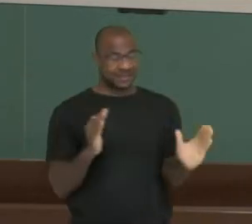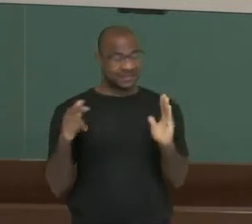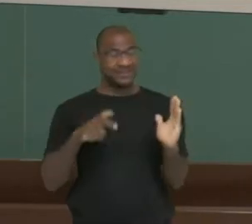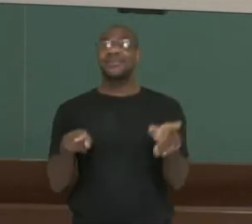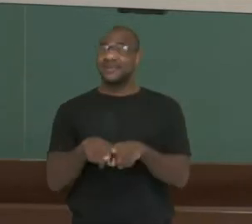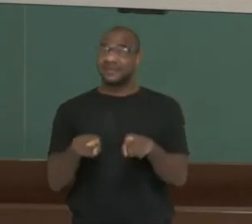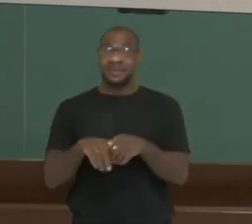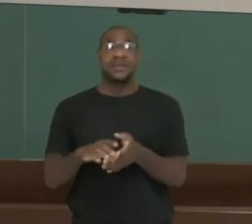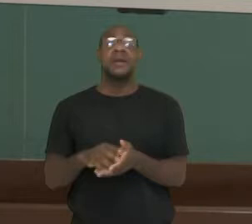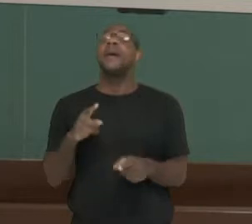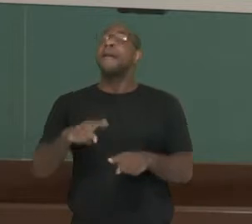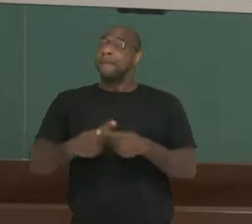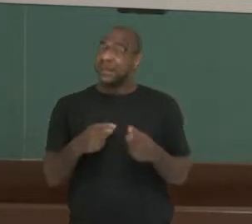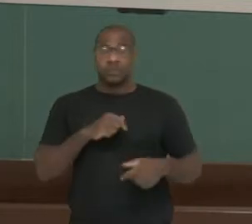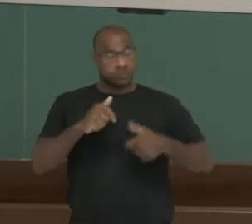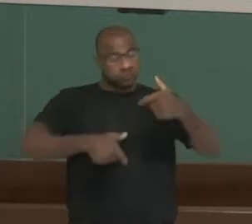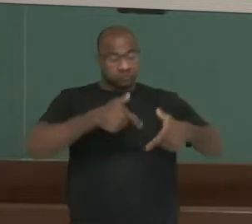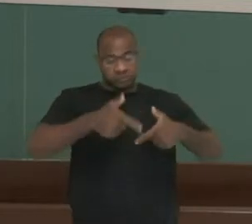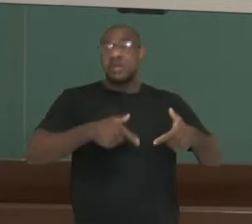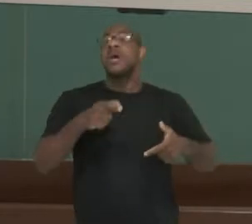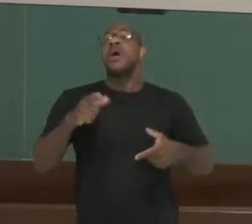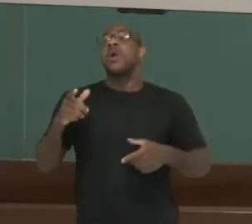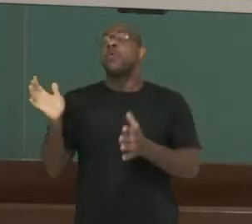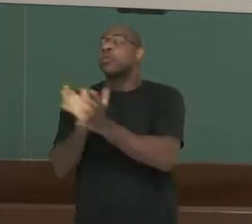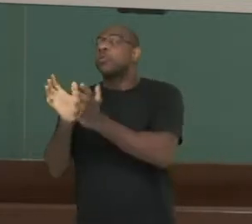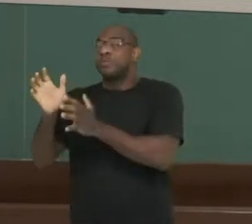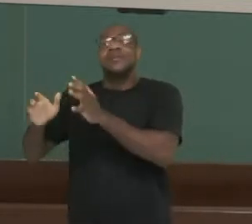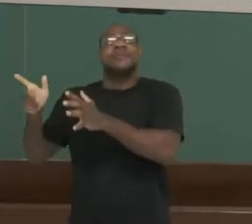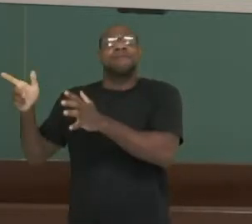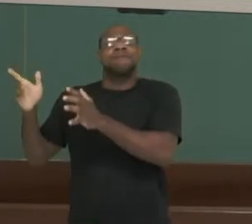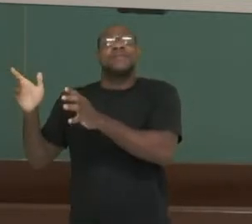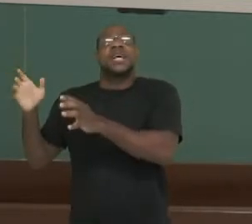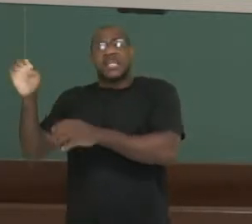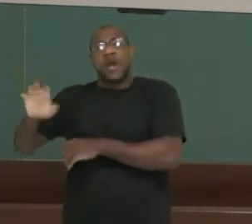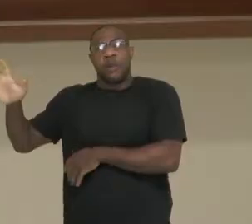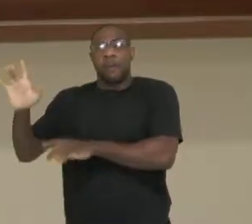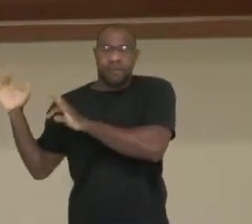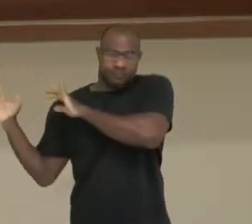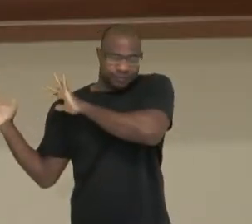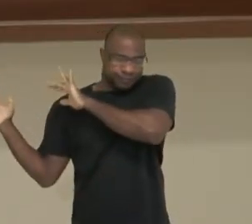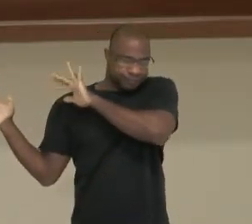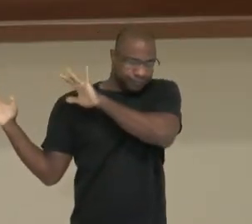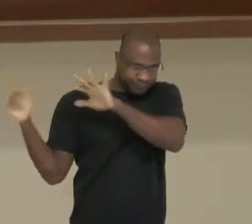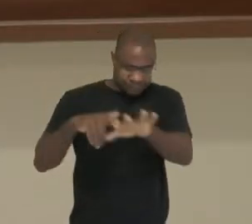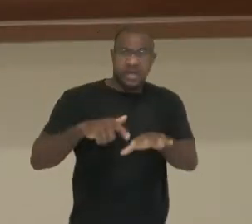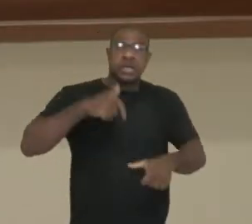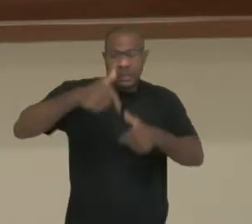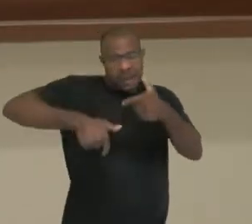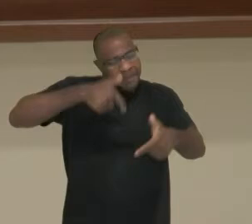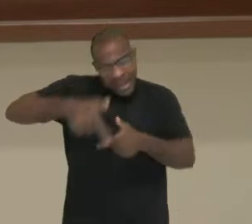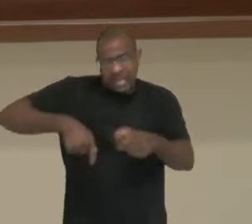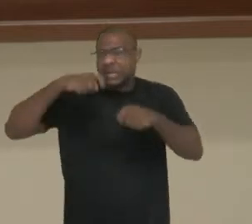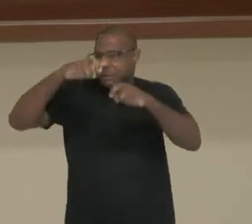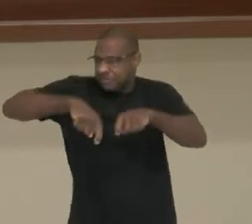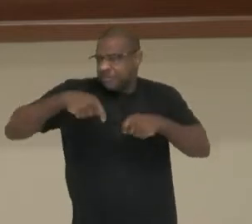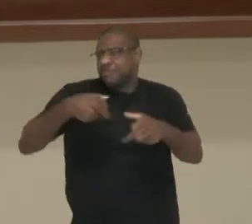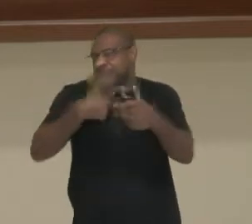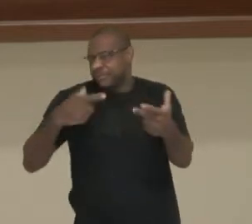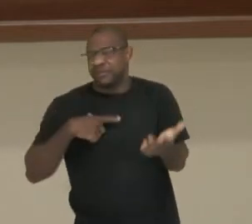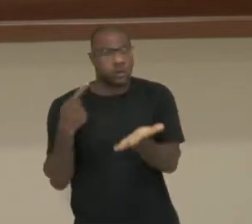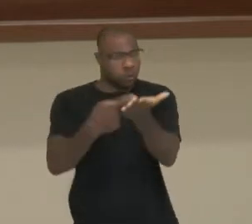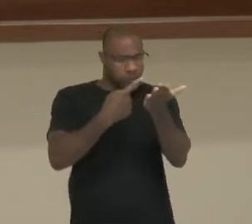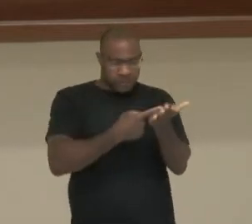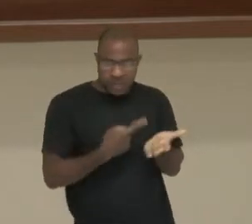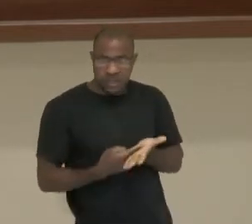mesmo com essa mão de obra europeia que vinha para cá e mantinha relações de parceria, acordos com